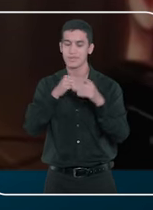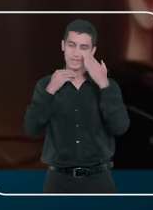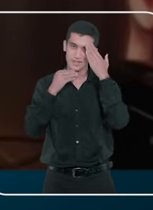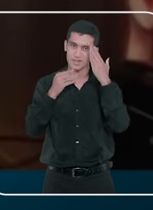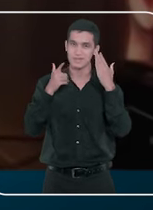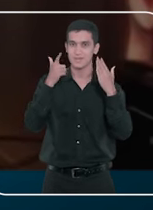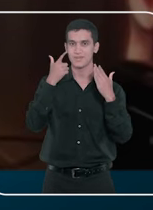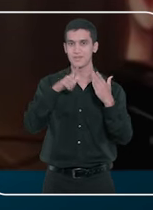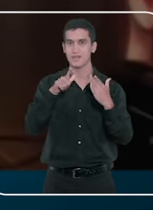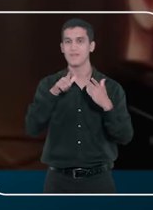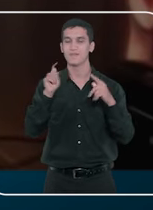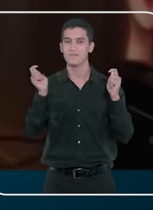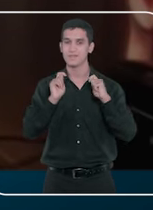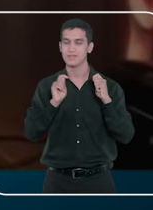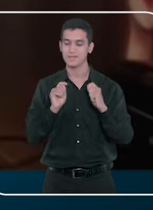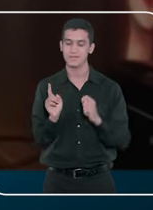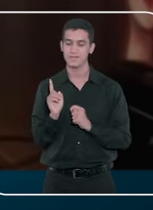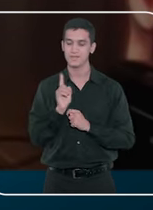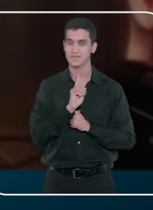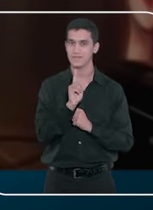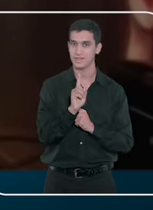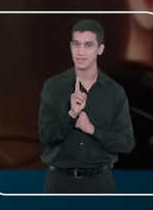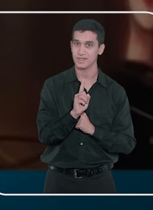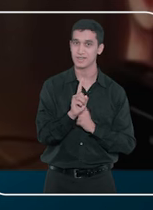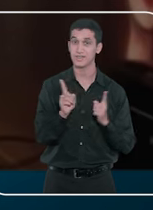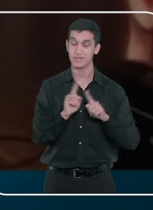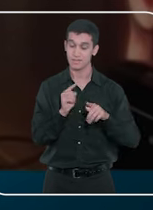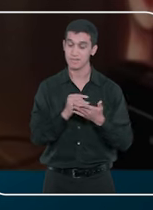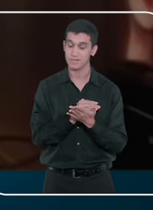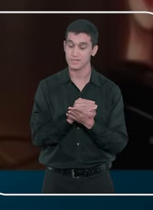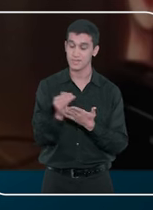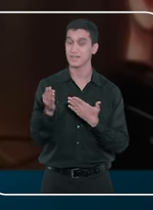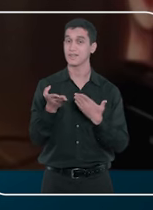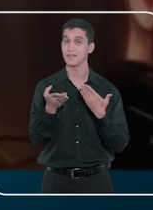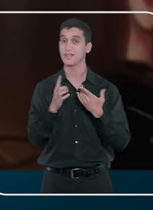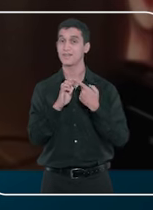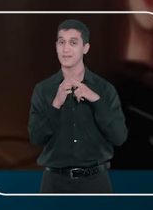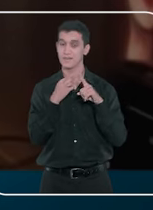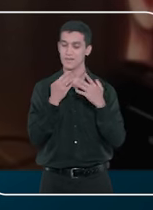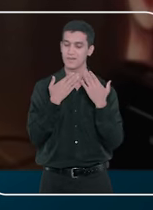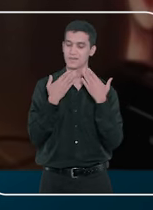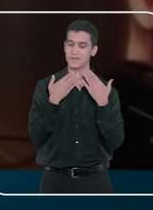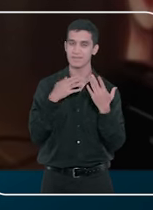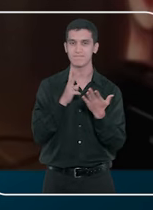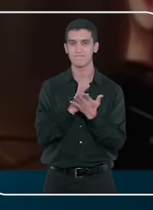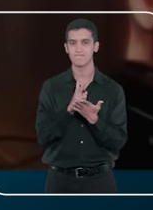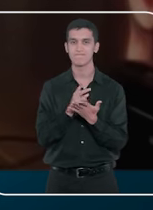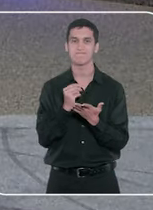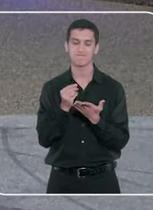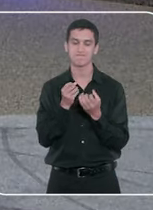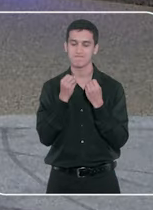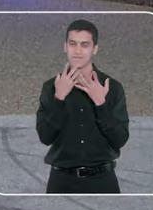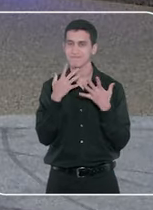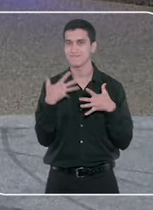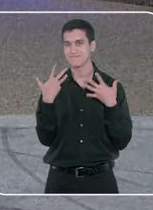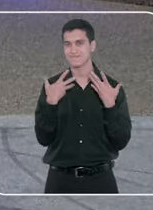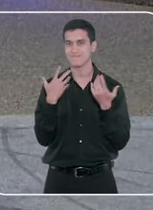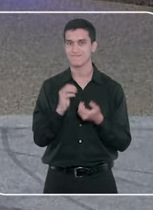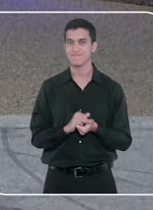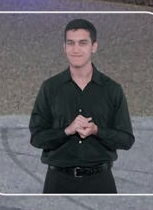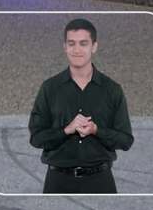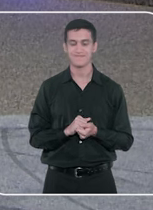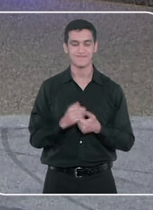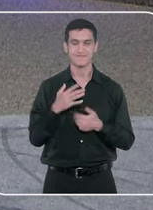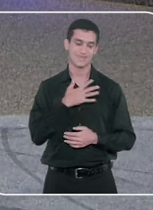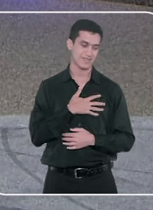vez esta oportunidade e vamos lá iniciar essa conversa sempre muito prazerosa. E eu amo esse